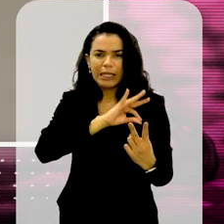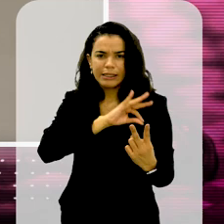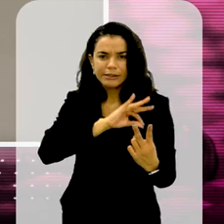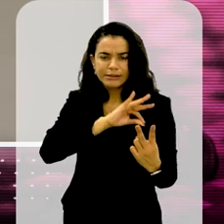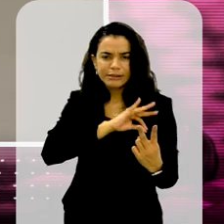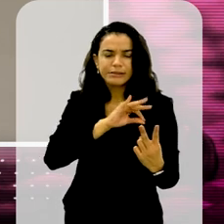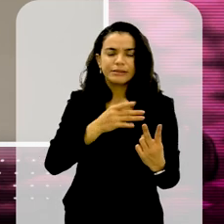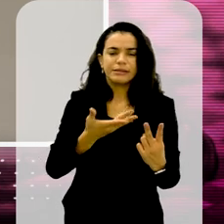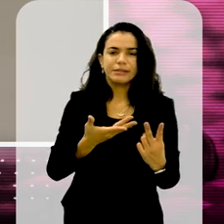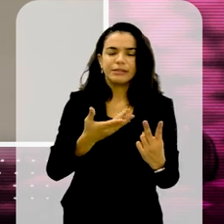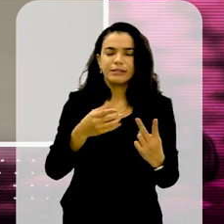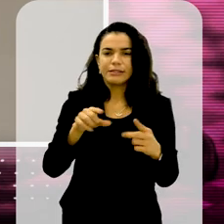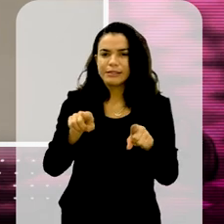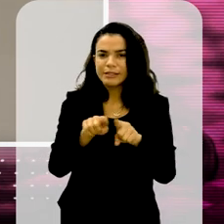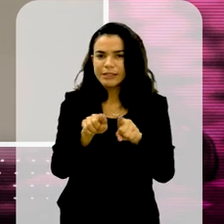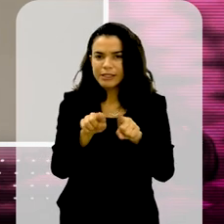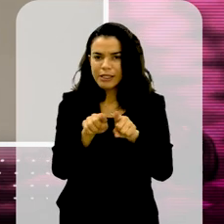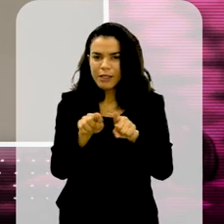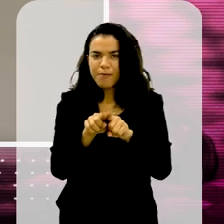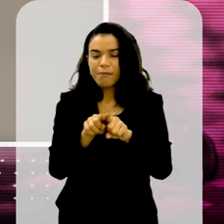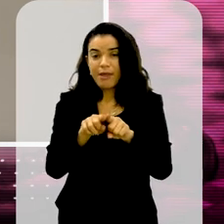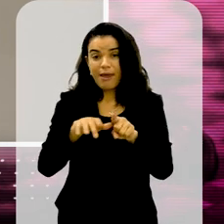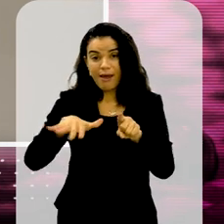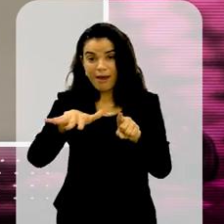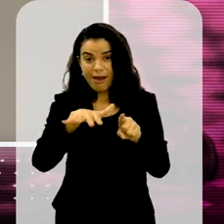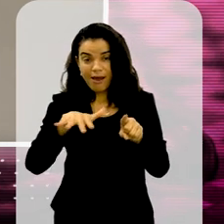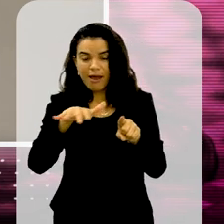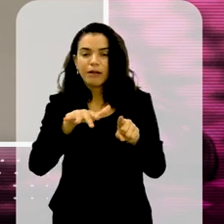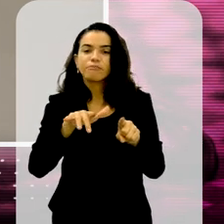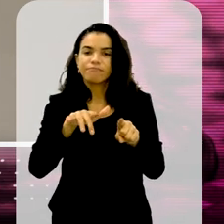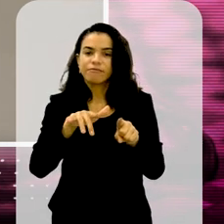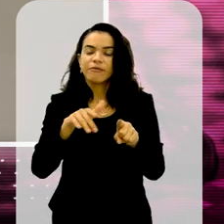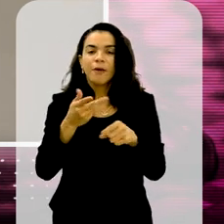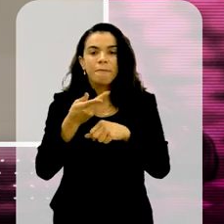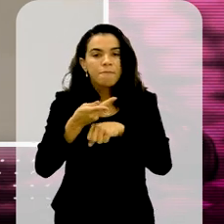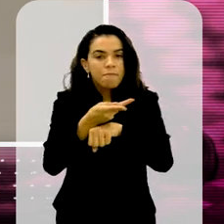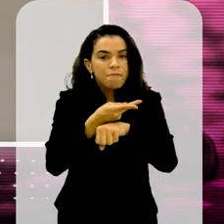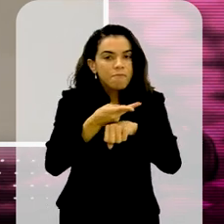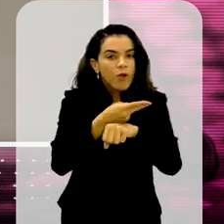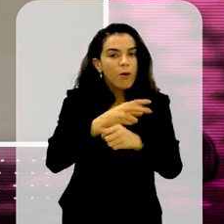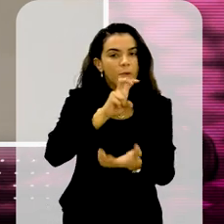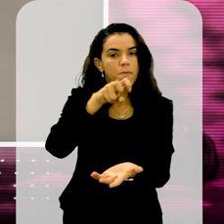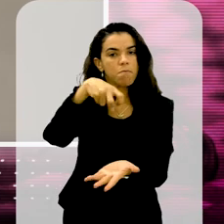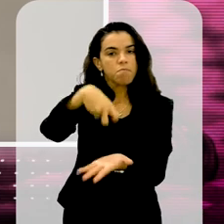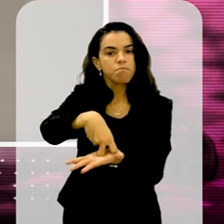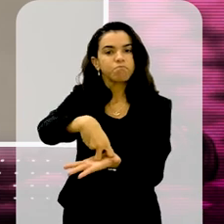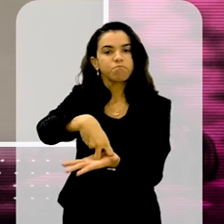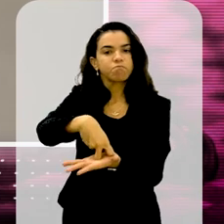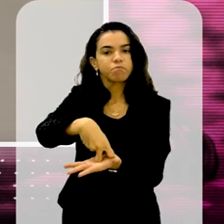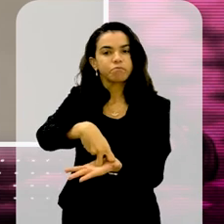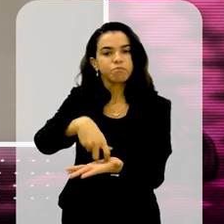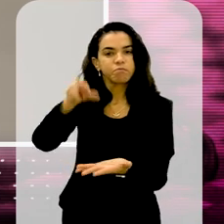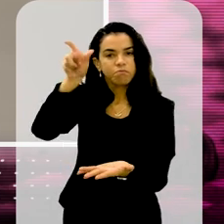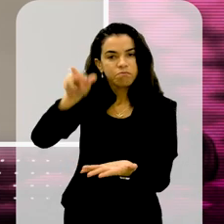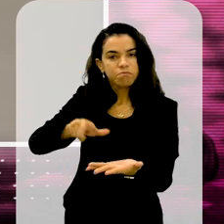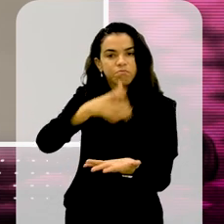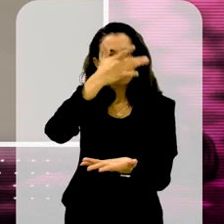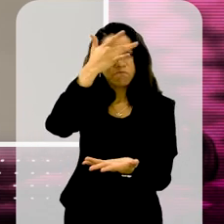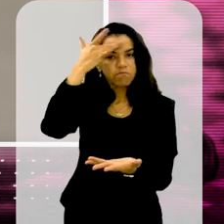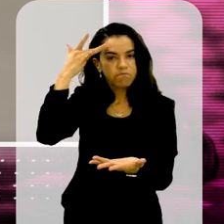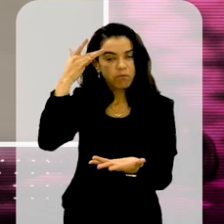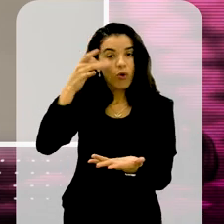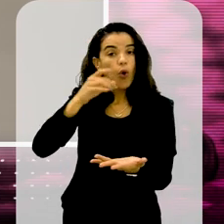de polícia, né, e o fórum criminal, aí sim a gente vai buscar a punição,